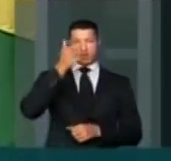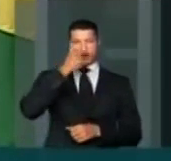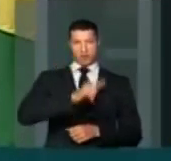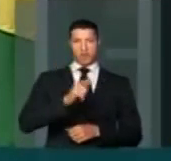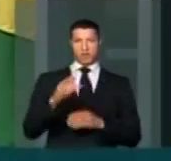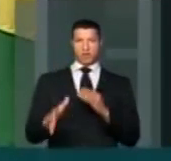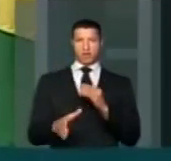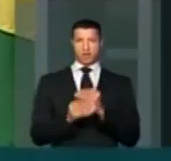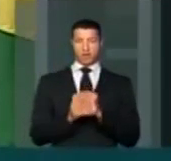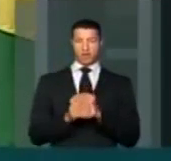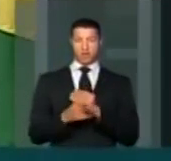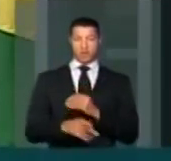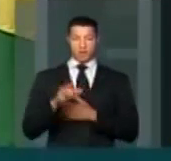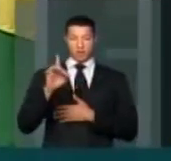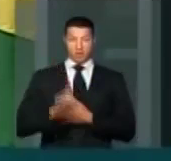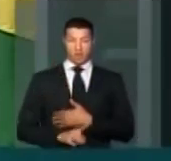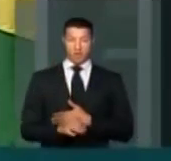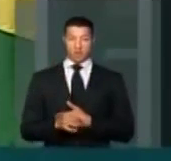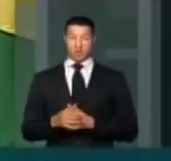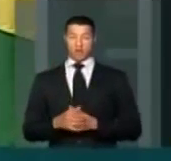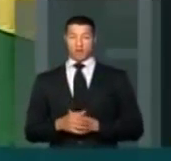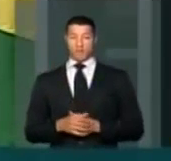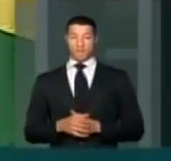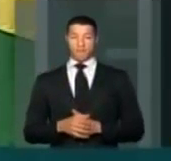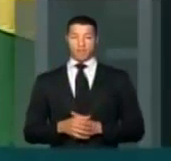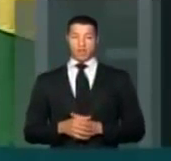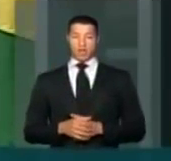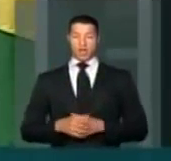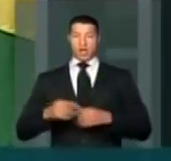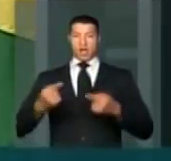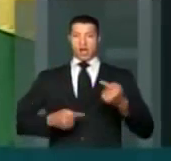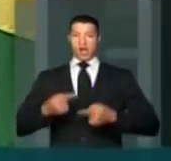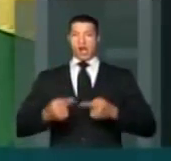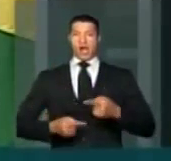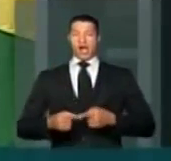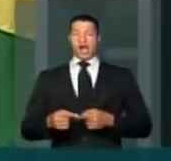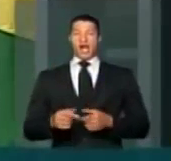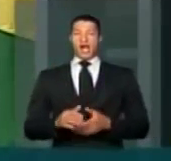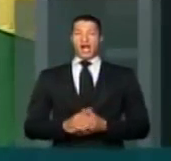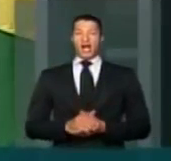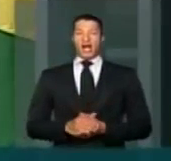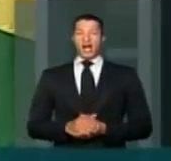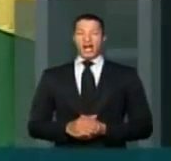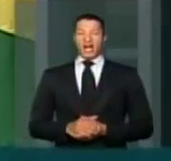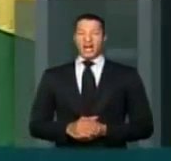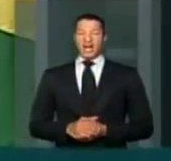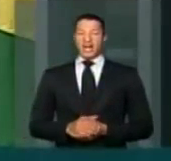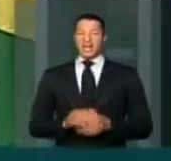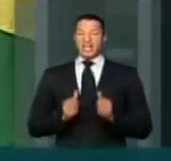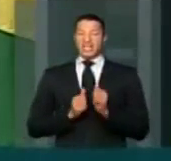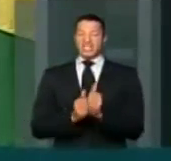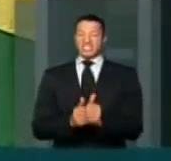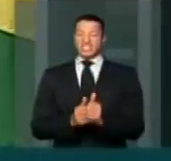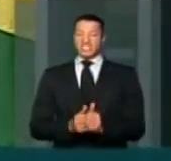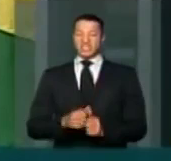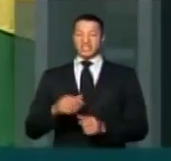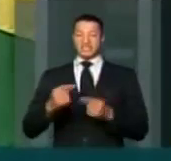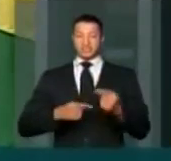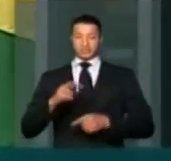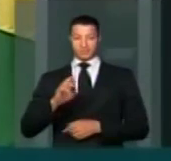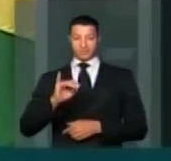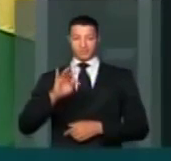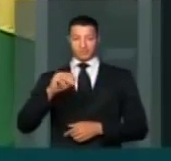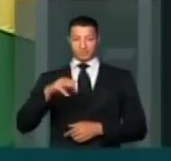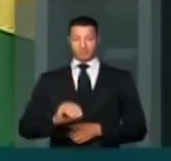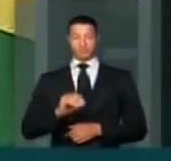para a consolidação dos direitos democráticos, a reforma do poder judiciário segue seu curso ao ritmo dos